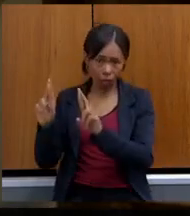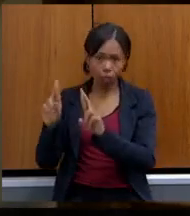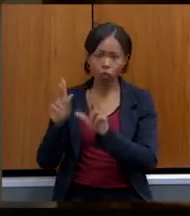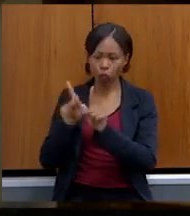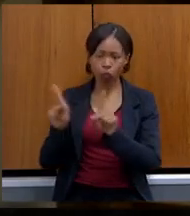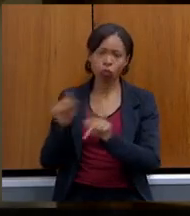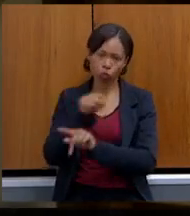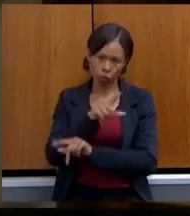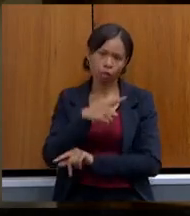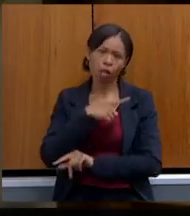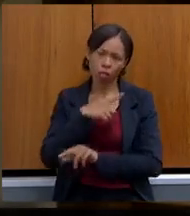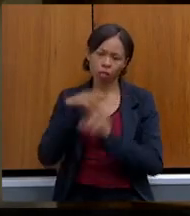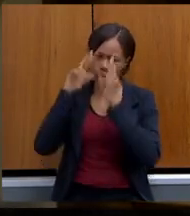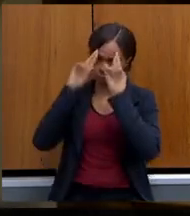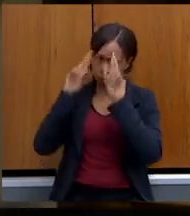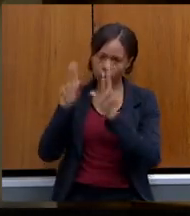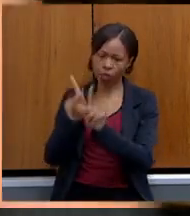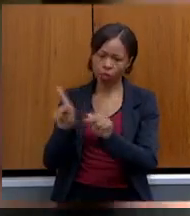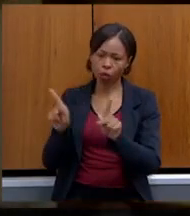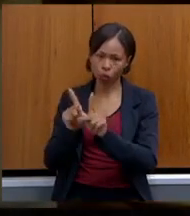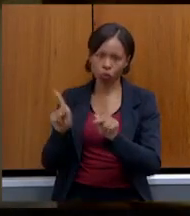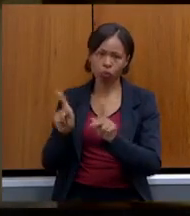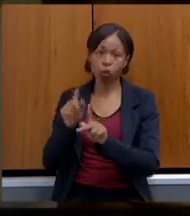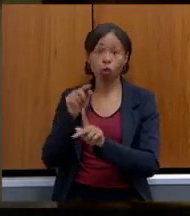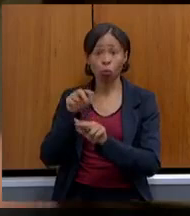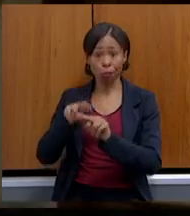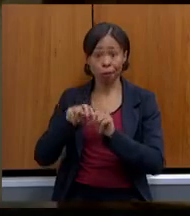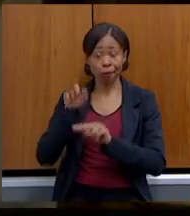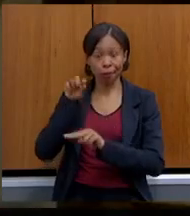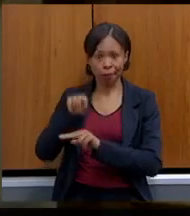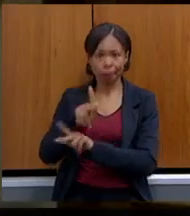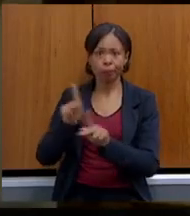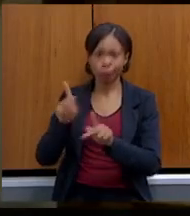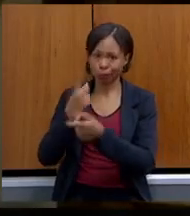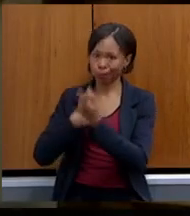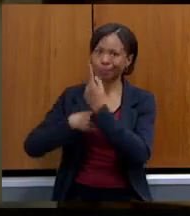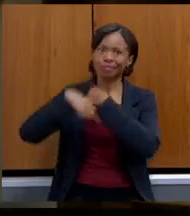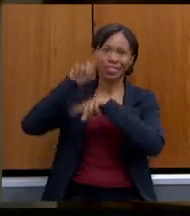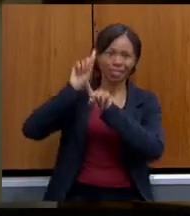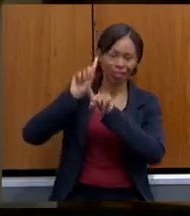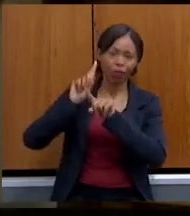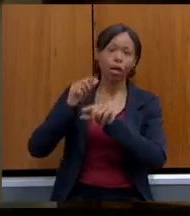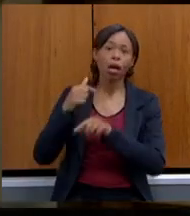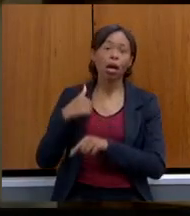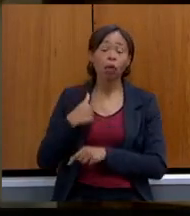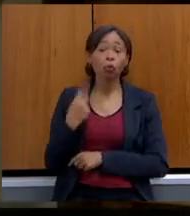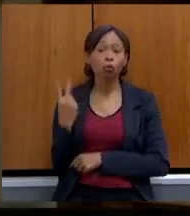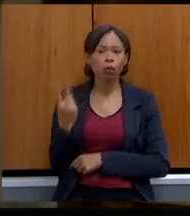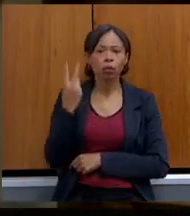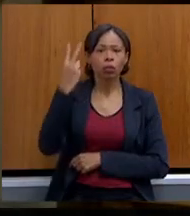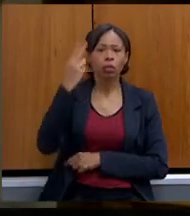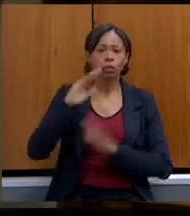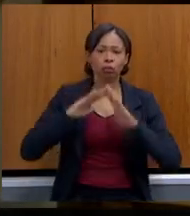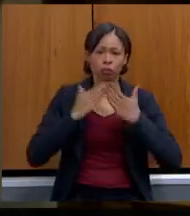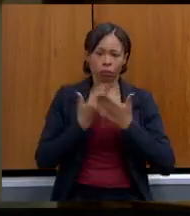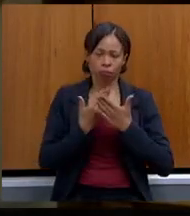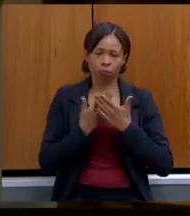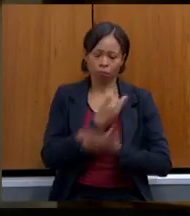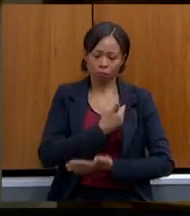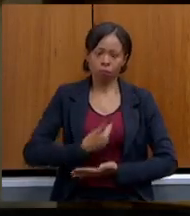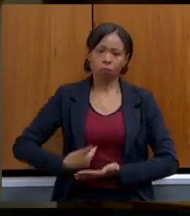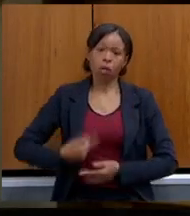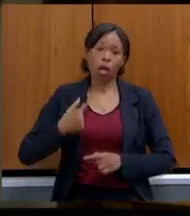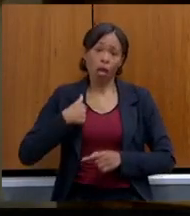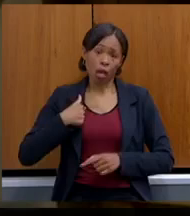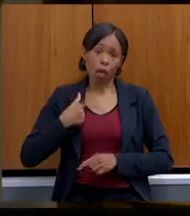professores porque graças a ele que a gente faz as transformações todos nós precisamos o valor a escola pública que eu estudei toda minha